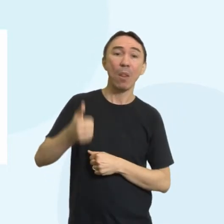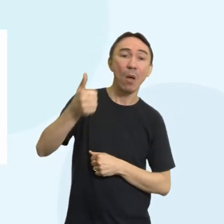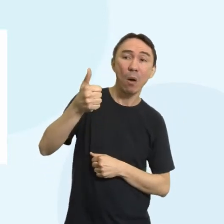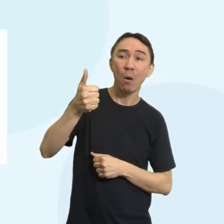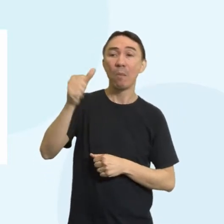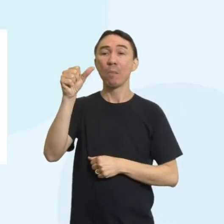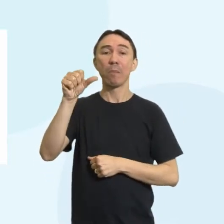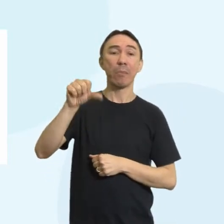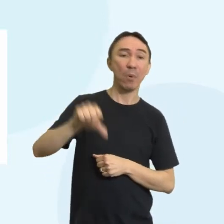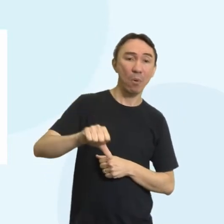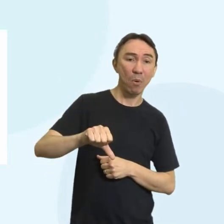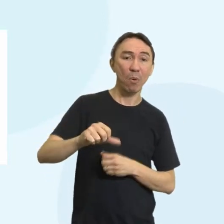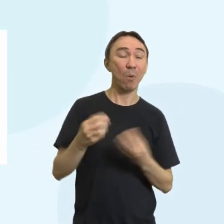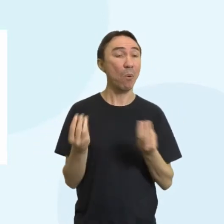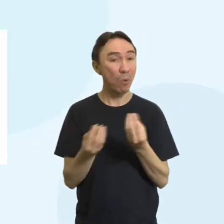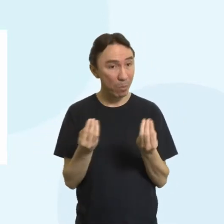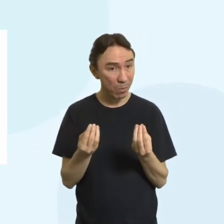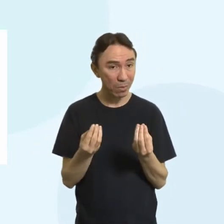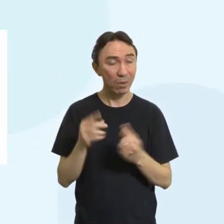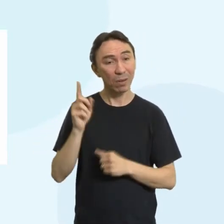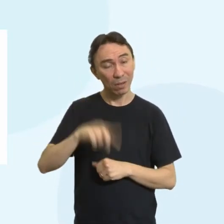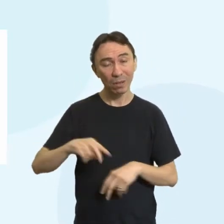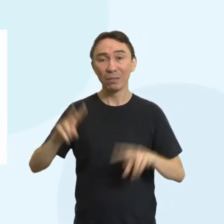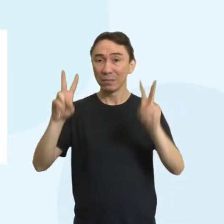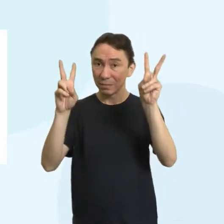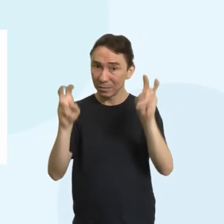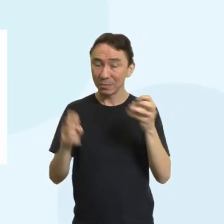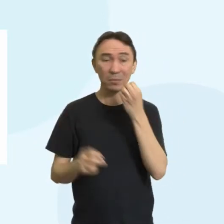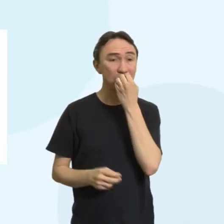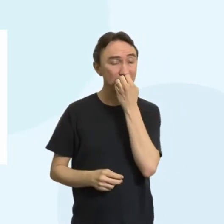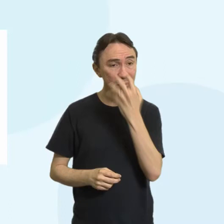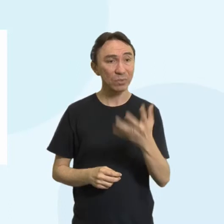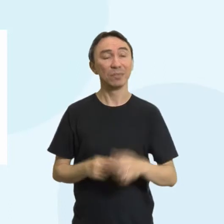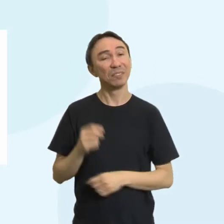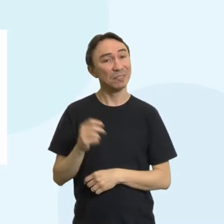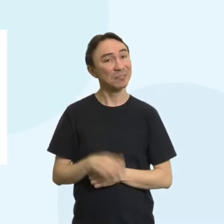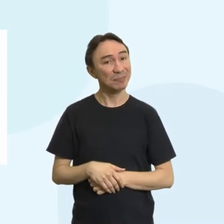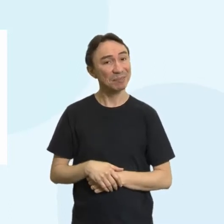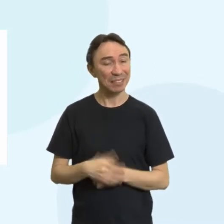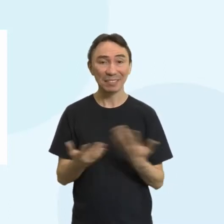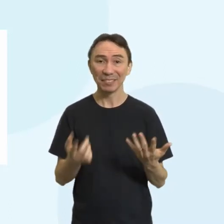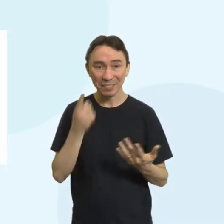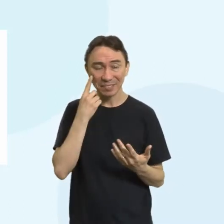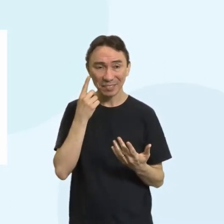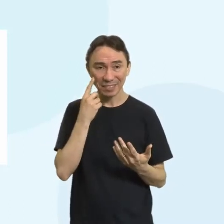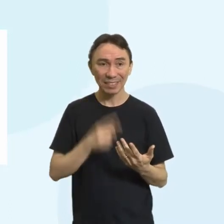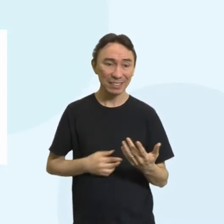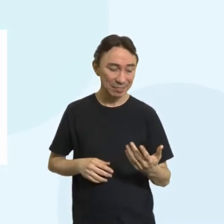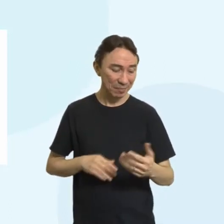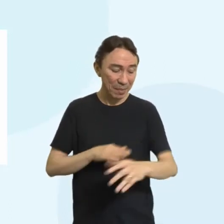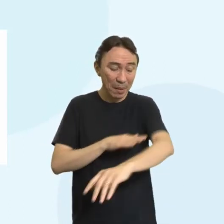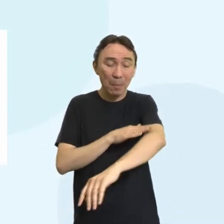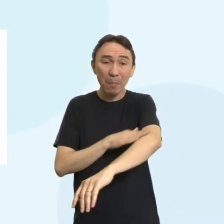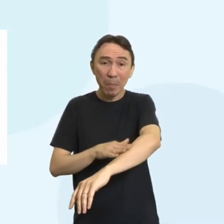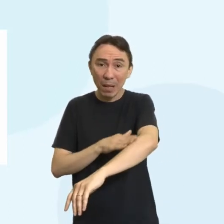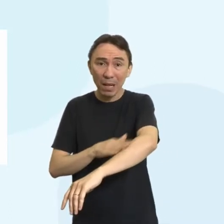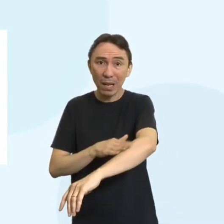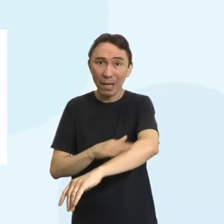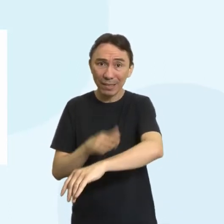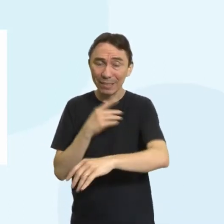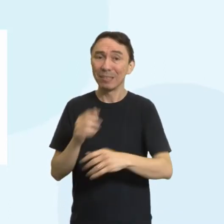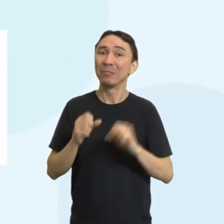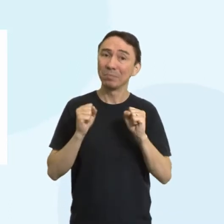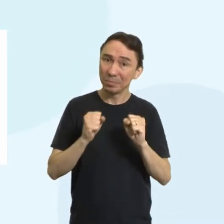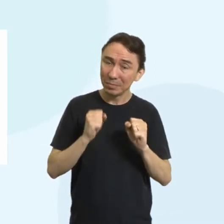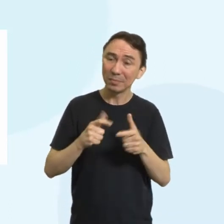Então, é um bom tema para a gente discutir sobre os efeitos nocivos da pele em relação aos raios